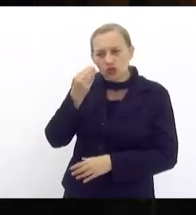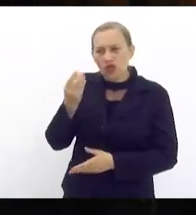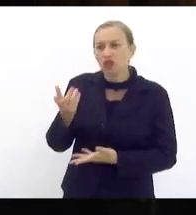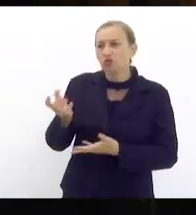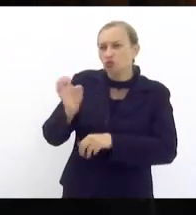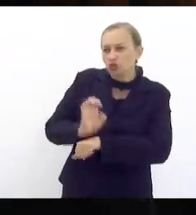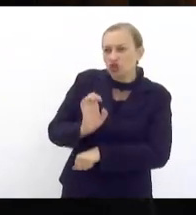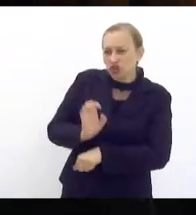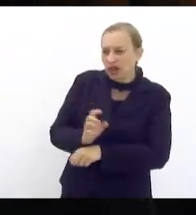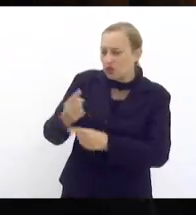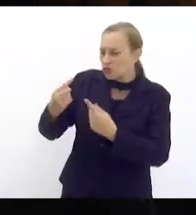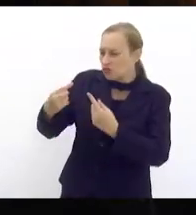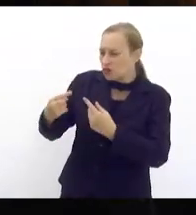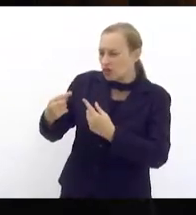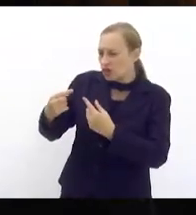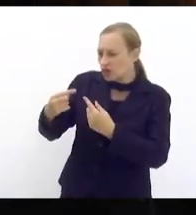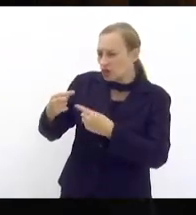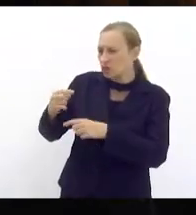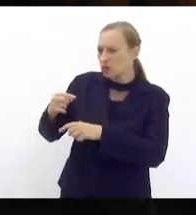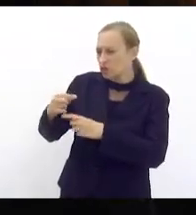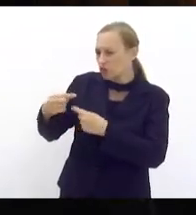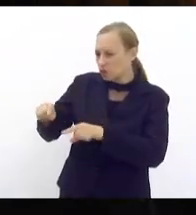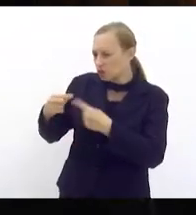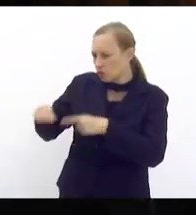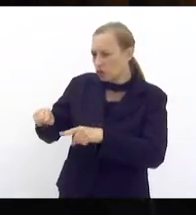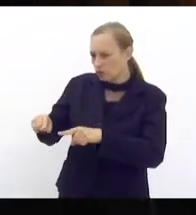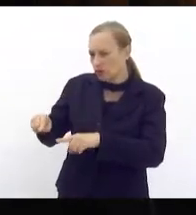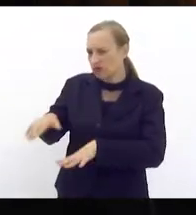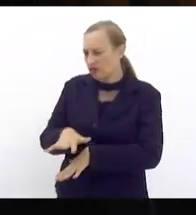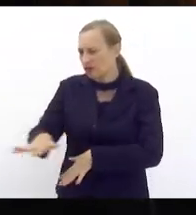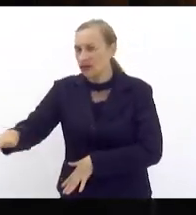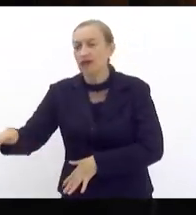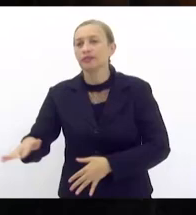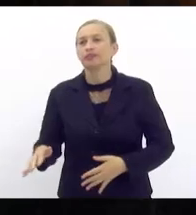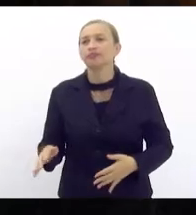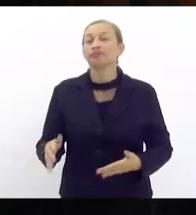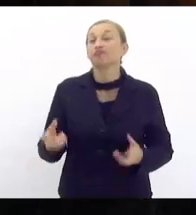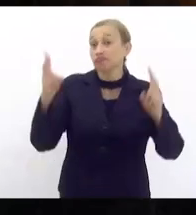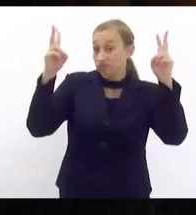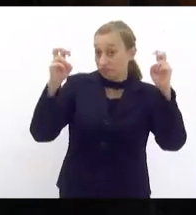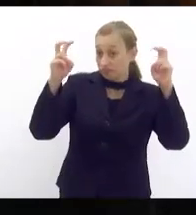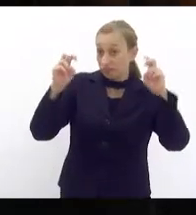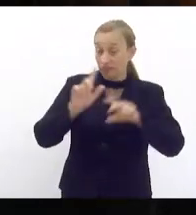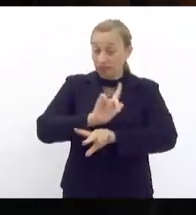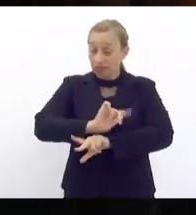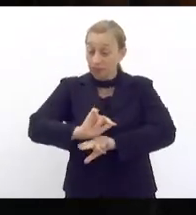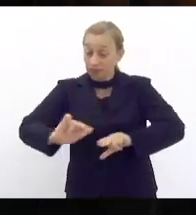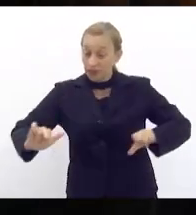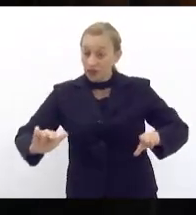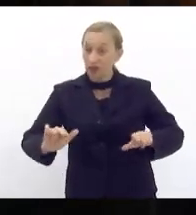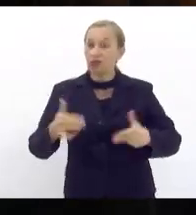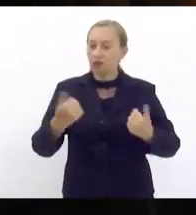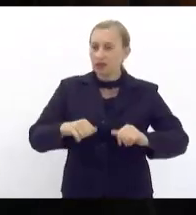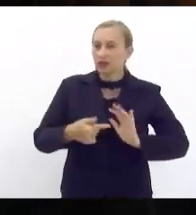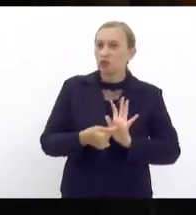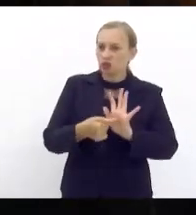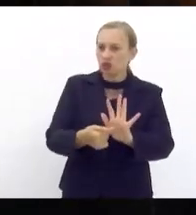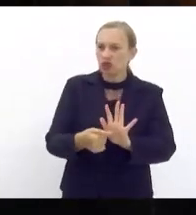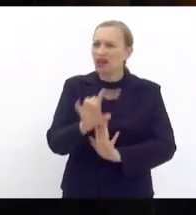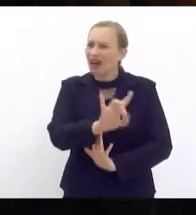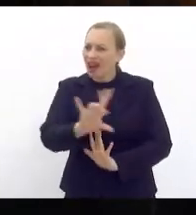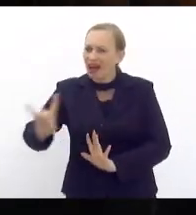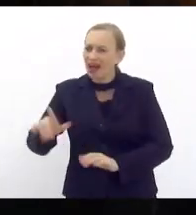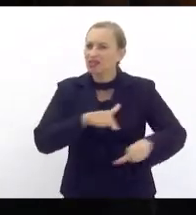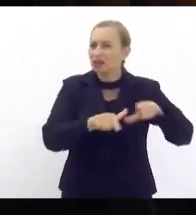mas é importante lembrar que essa complexidade de temas precisam ser colocados a cada